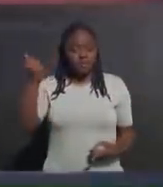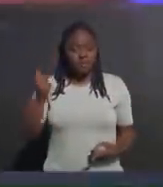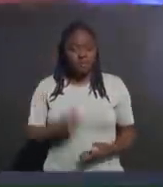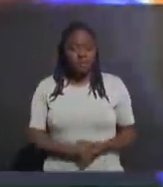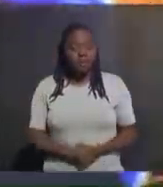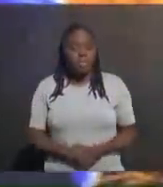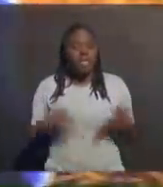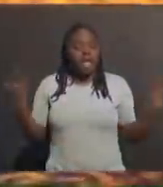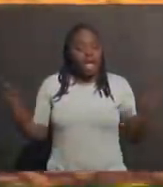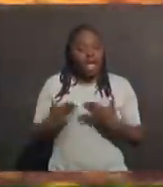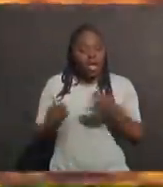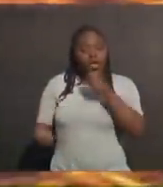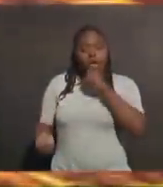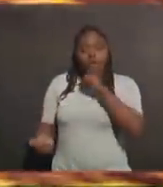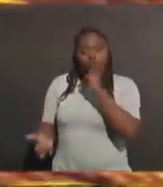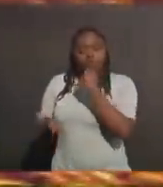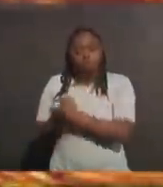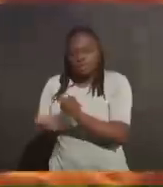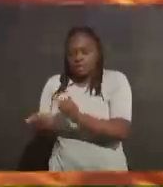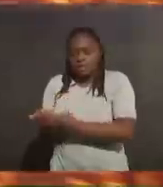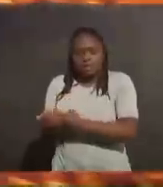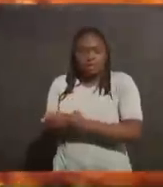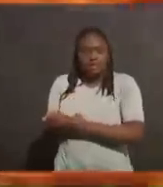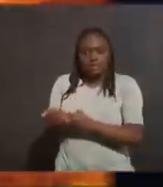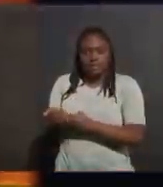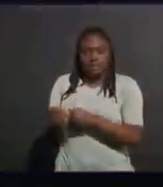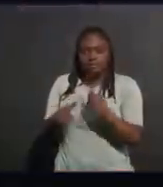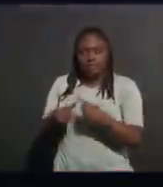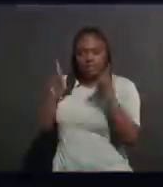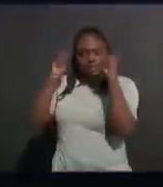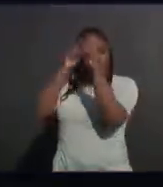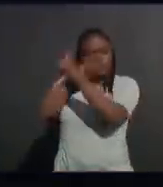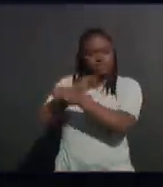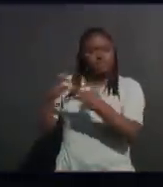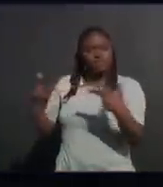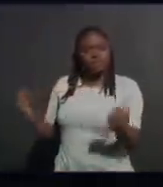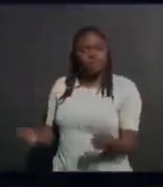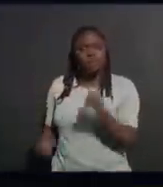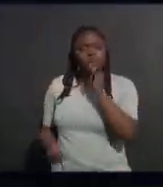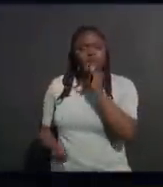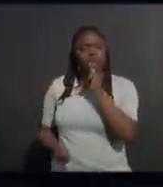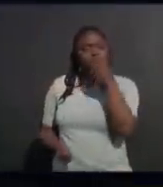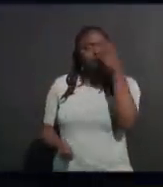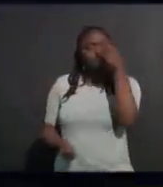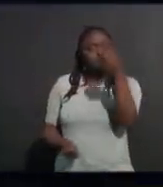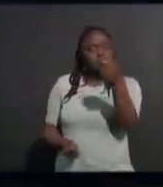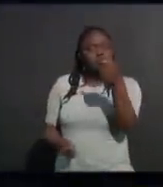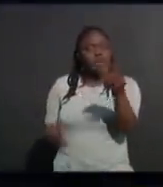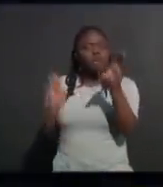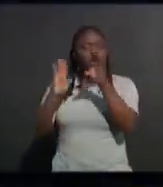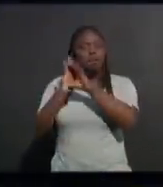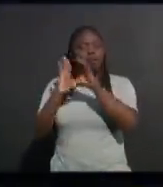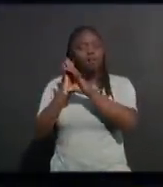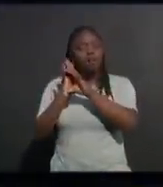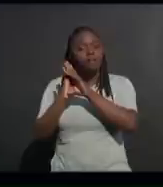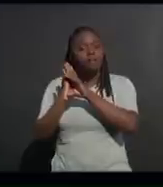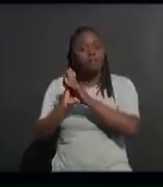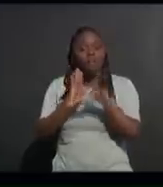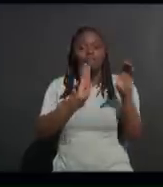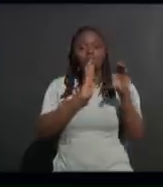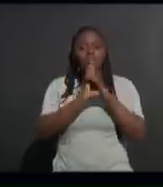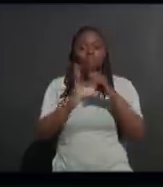eu sei. Agora eu estou com raiva do Velho Testamento, que ele me desafiou. Mas tem coisa difícil demais. Por exemplo, os 7 primeiros capítulos de Crônicas. É só